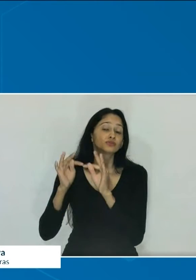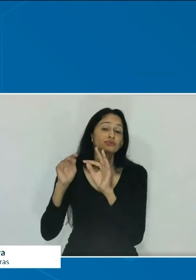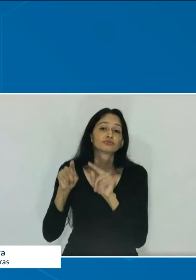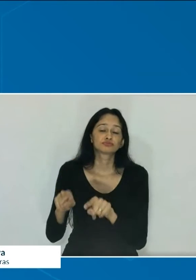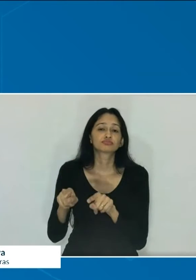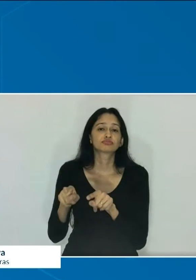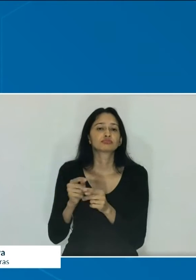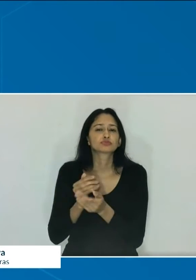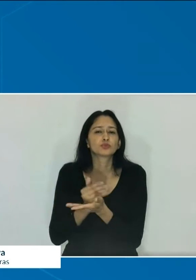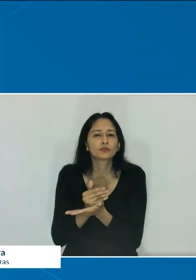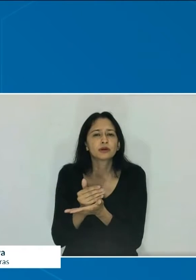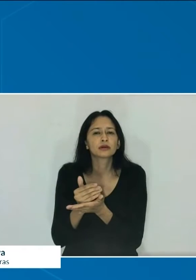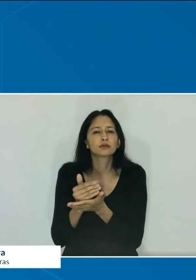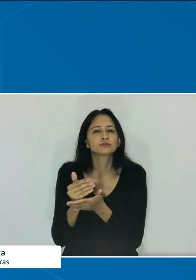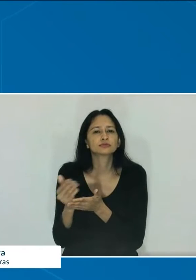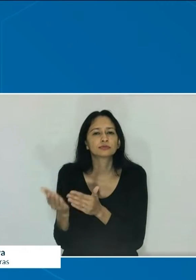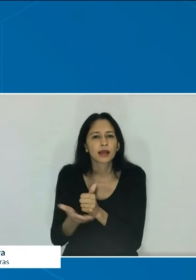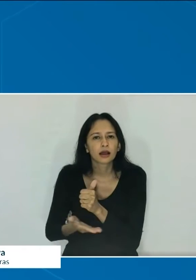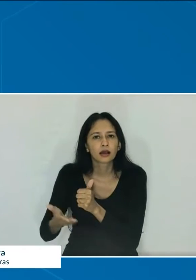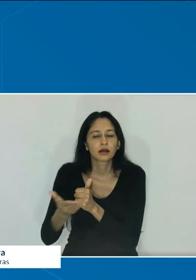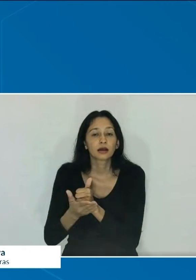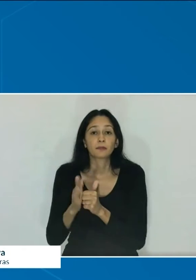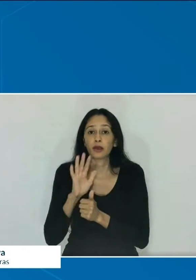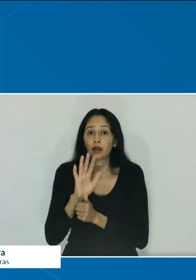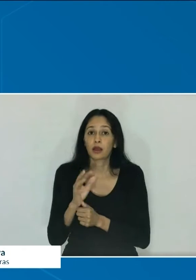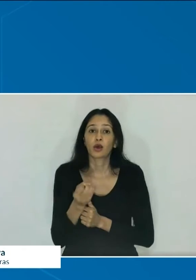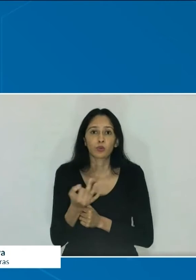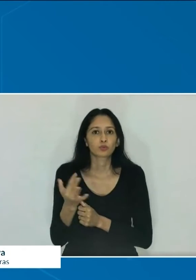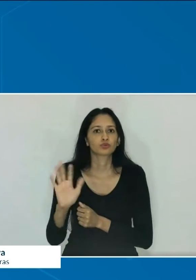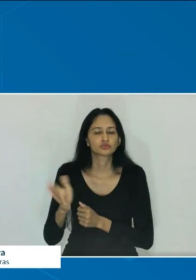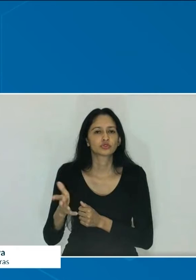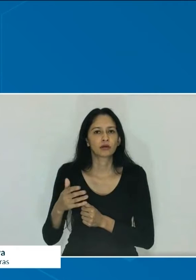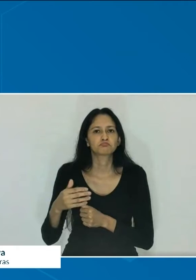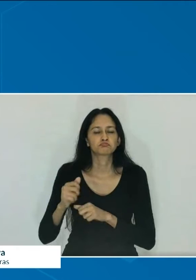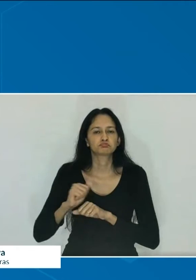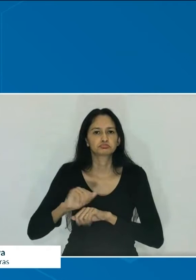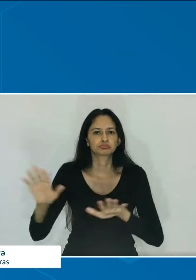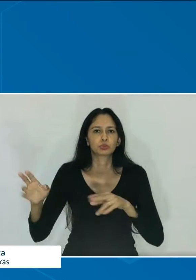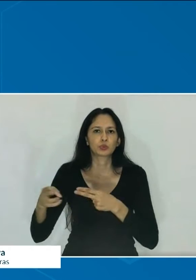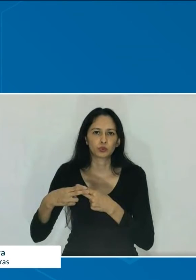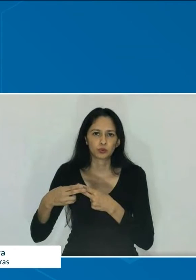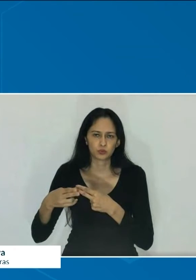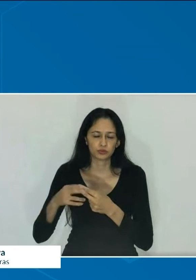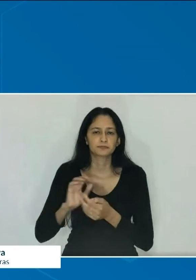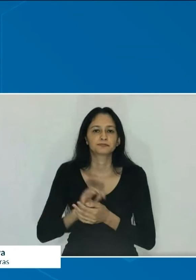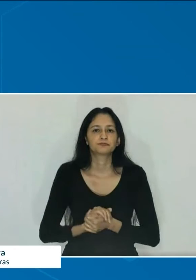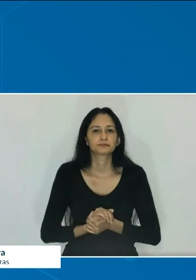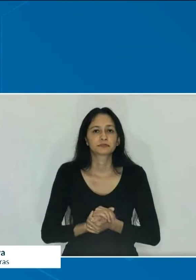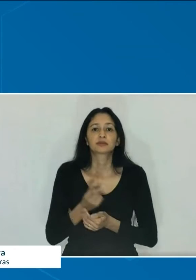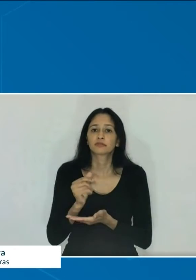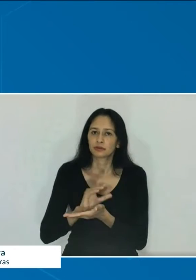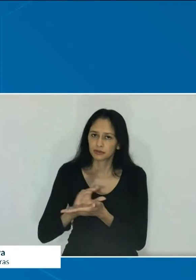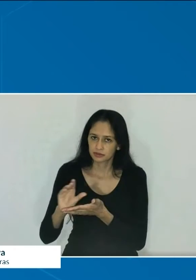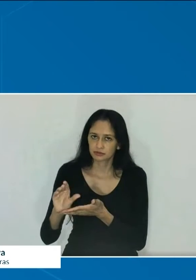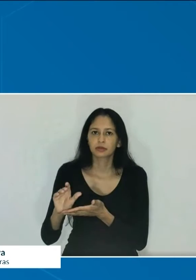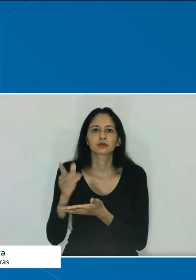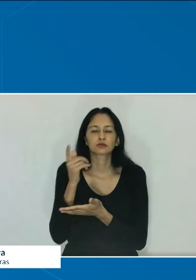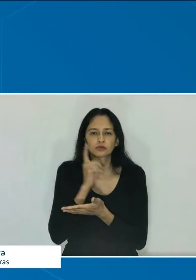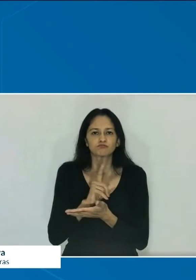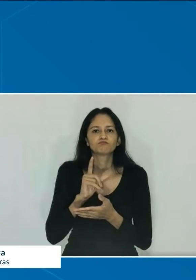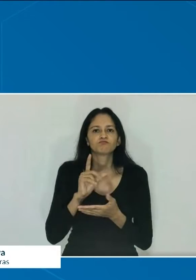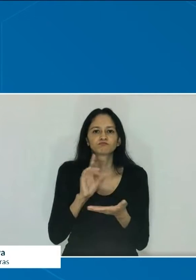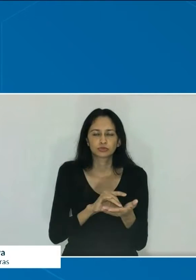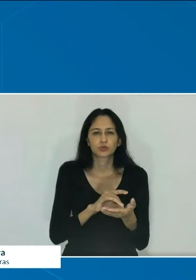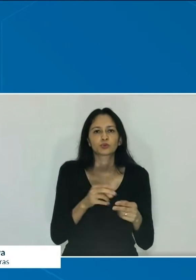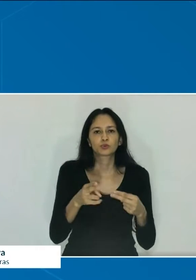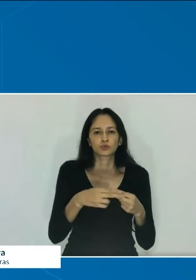forma incipiente, mas algumas já estão consolidadas, a gente já poderia, então tem que ter um investimento de incorporá-las. E